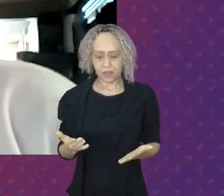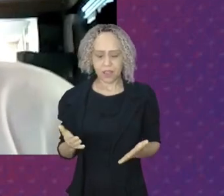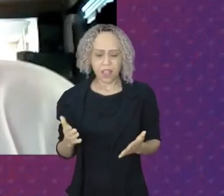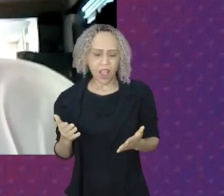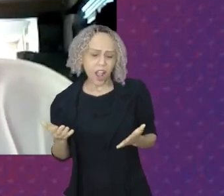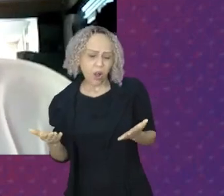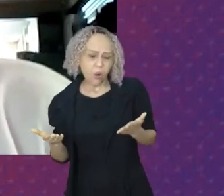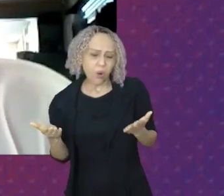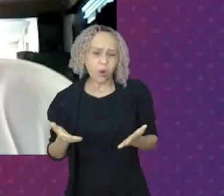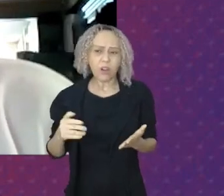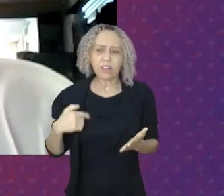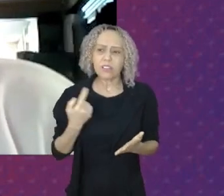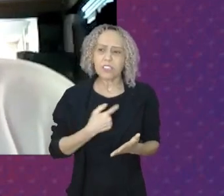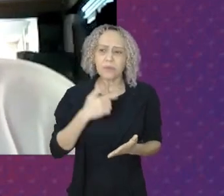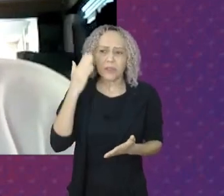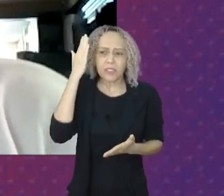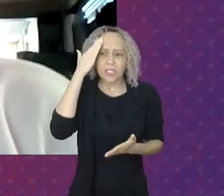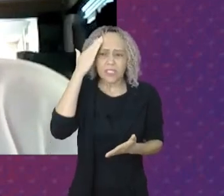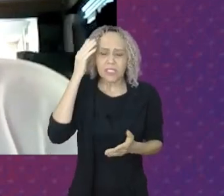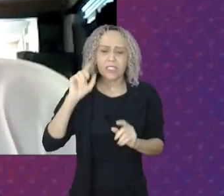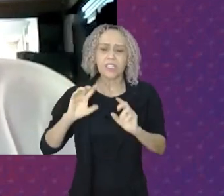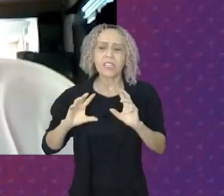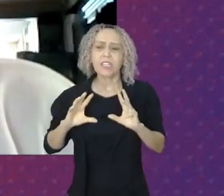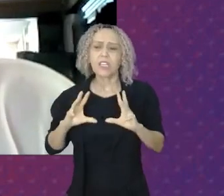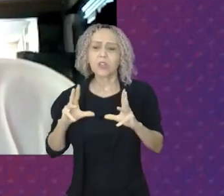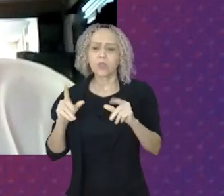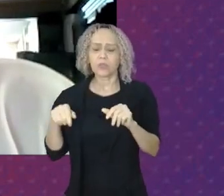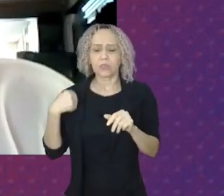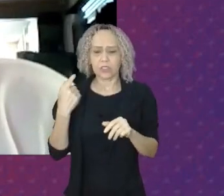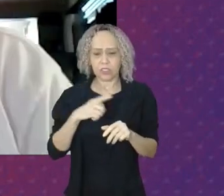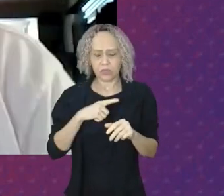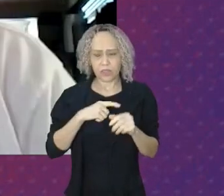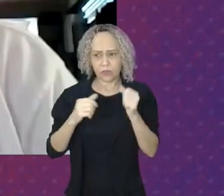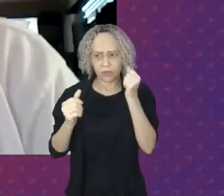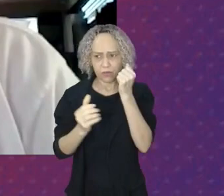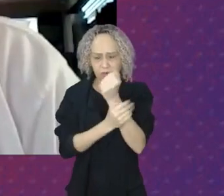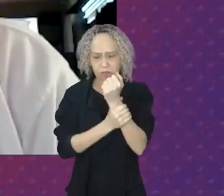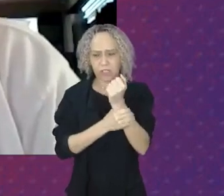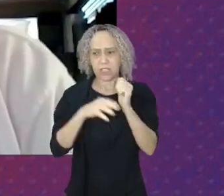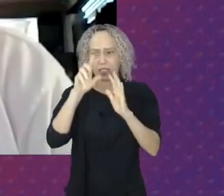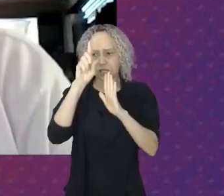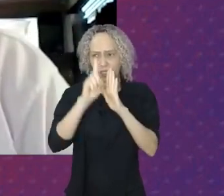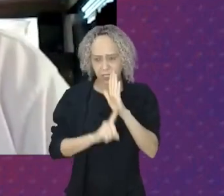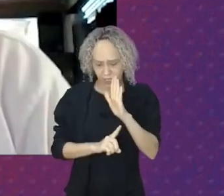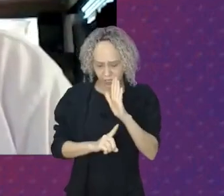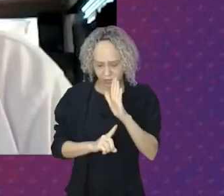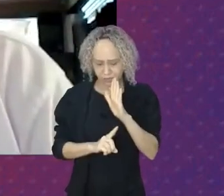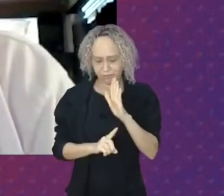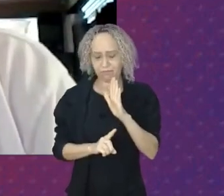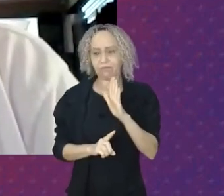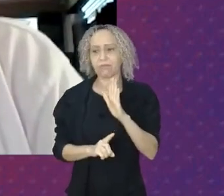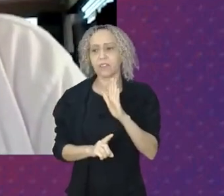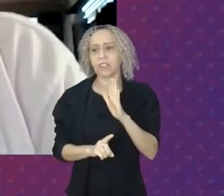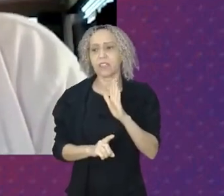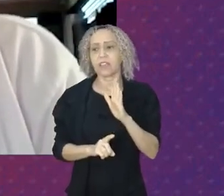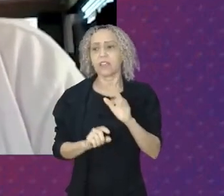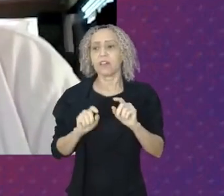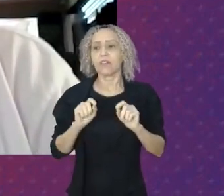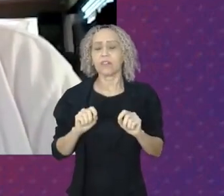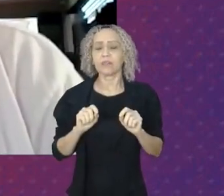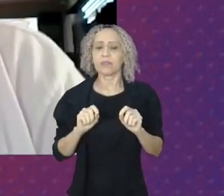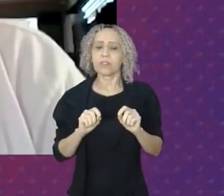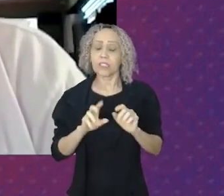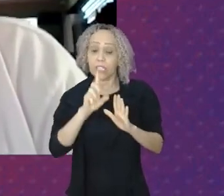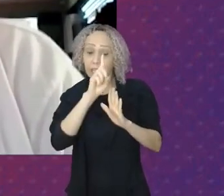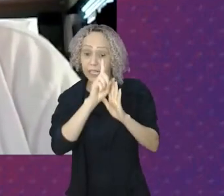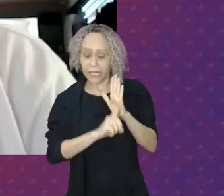compreendido que tudo que nós tivemos de direito garantido, ele veio através de decreto presidencial. Isso aconteceu